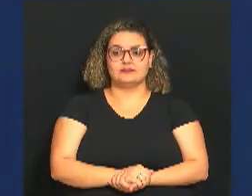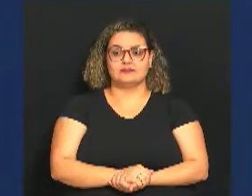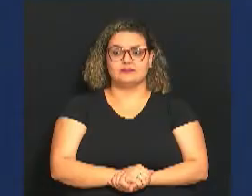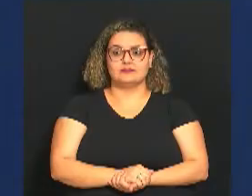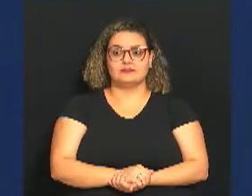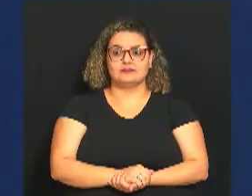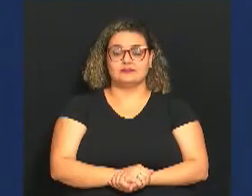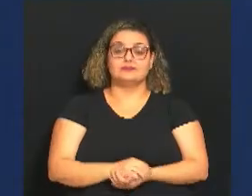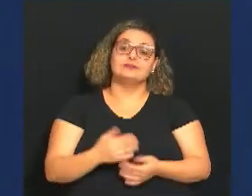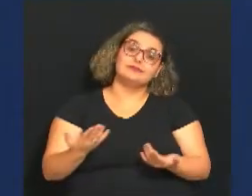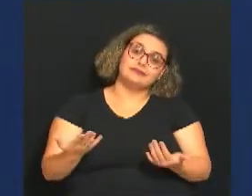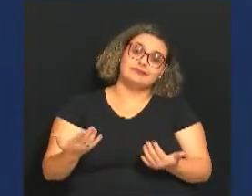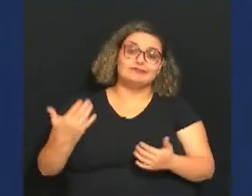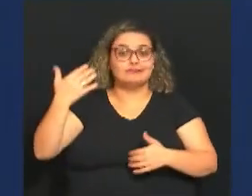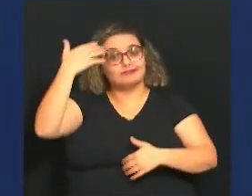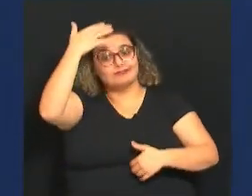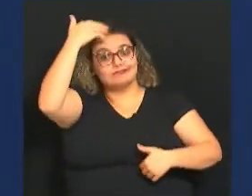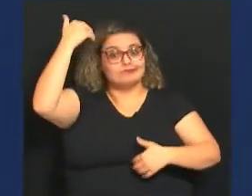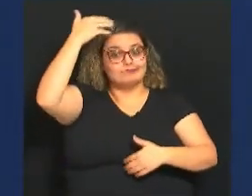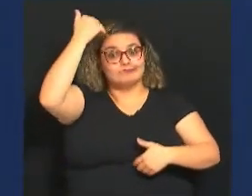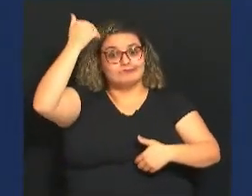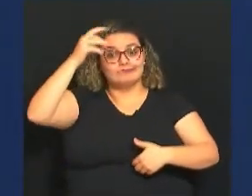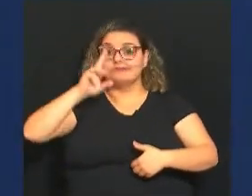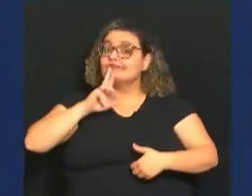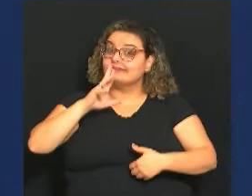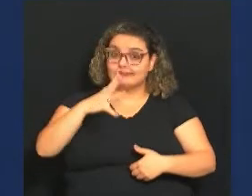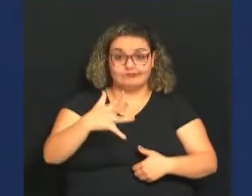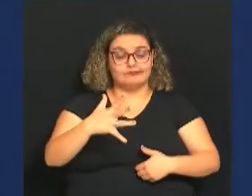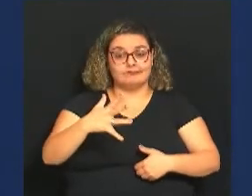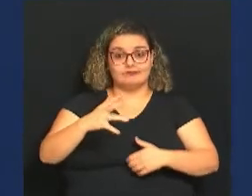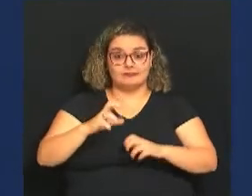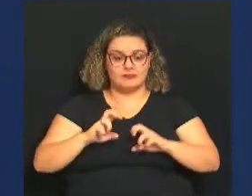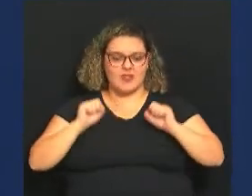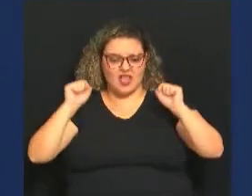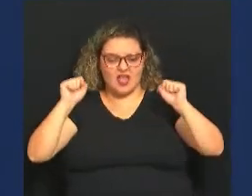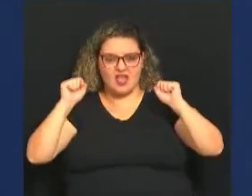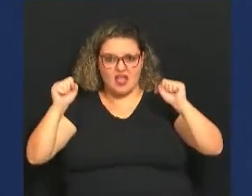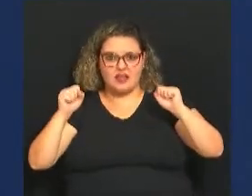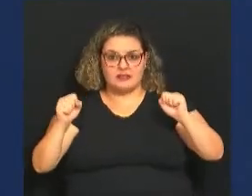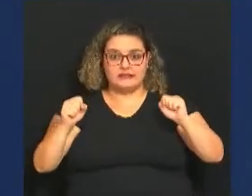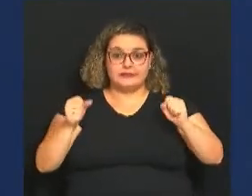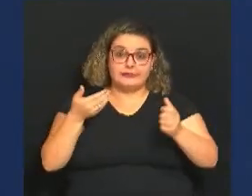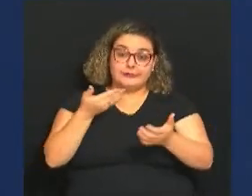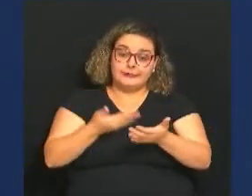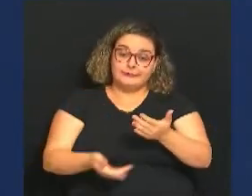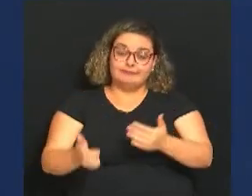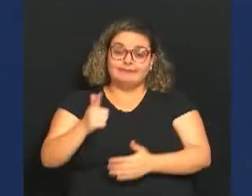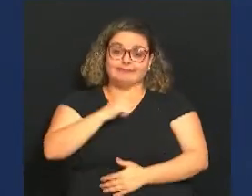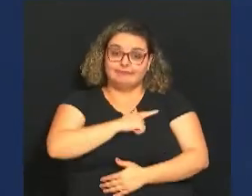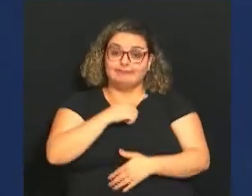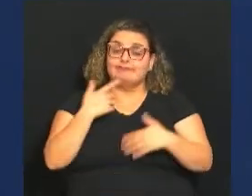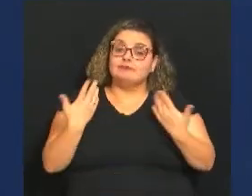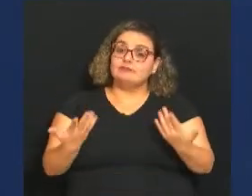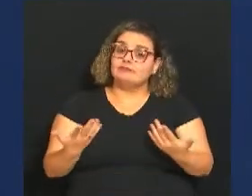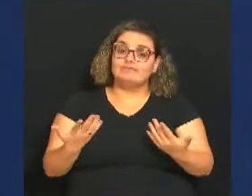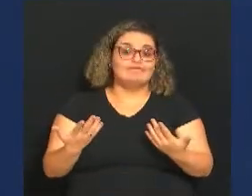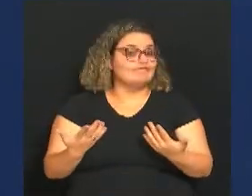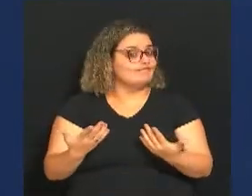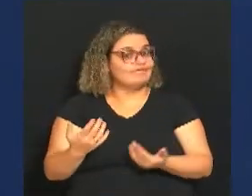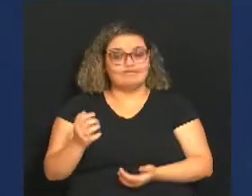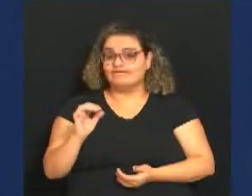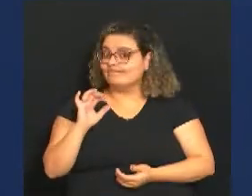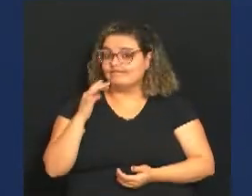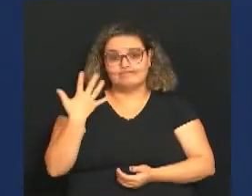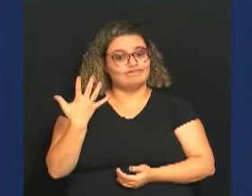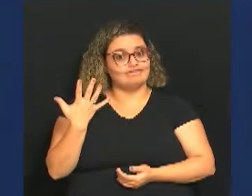A Ponte Preta queria dar uma resposta à torcida após a derrota para o Guarani no derby. Mas olha, não foi isso que aconteceu.